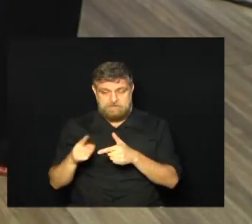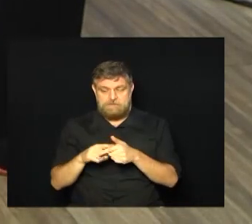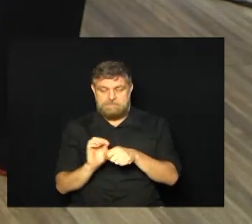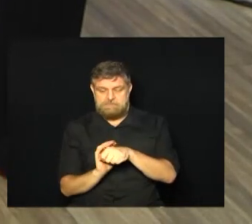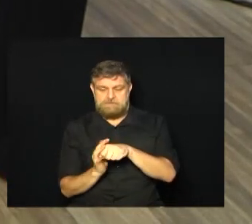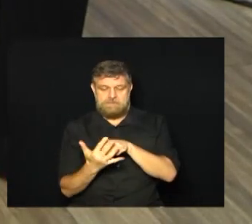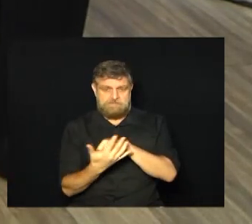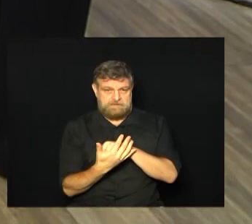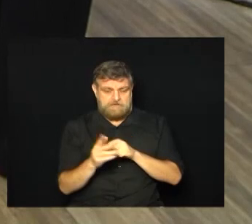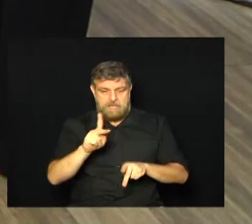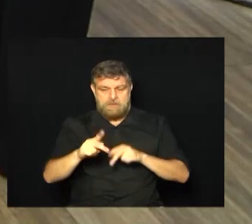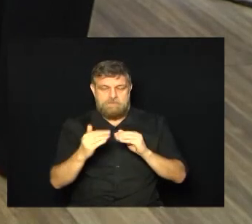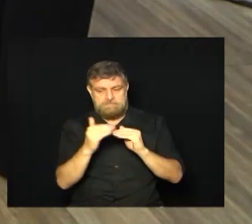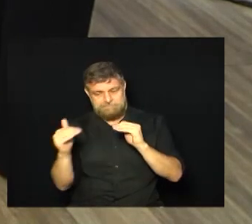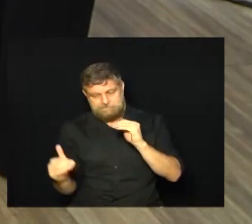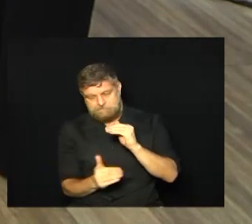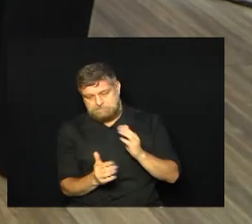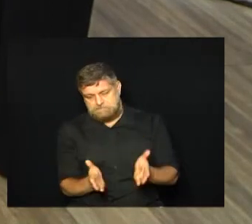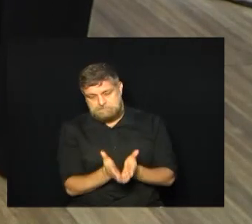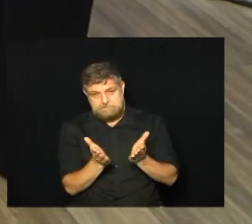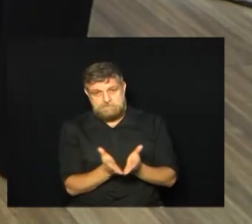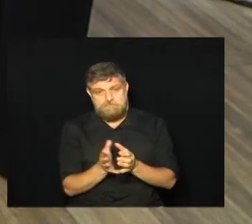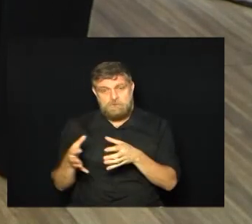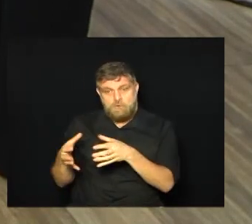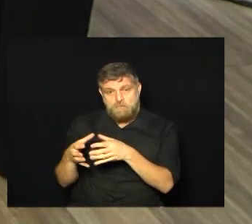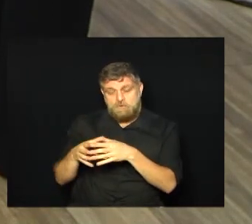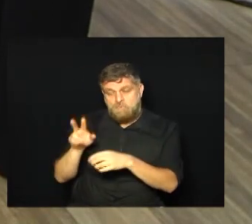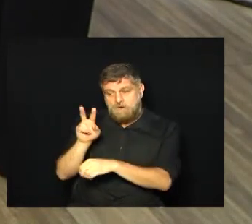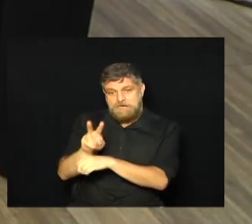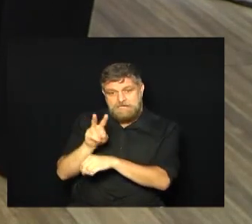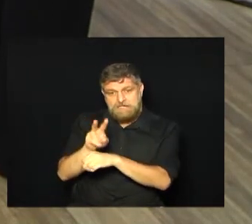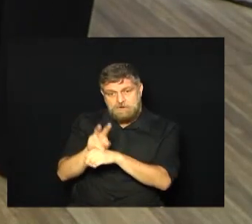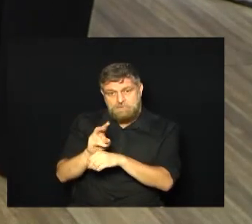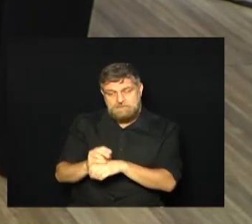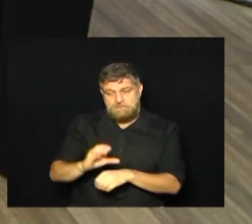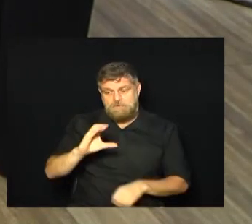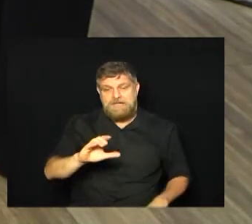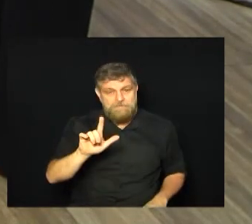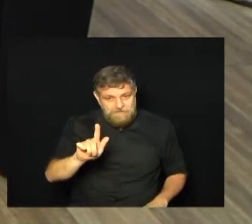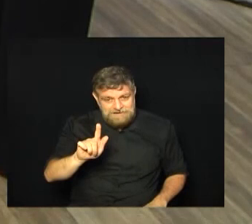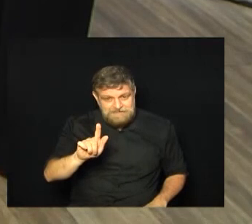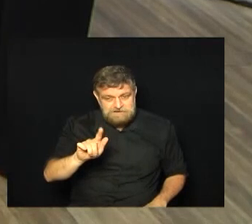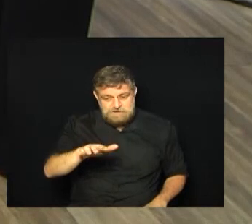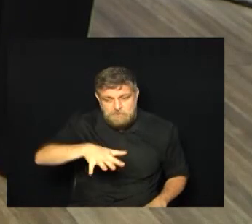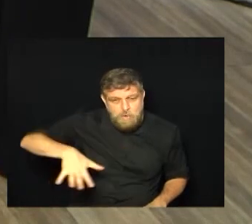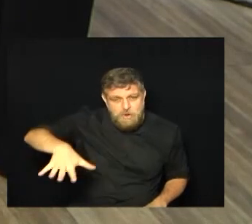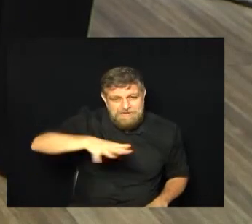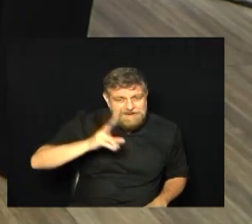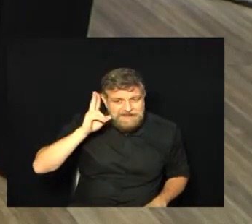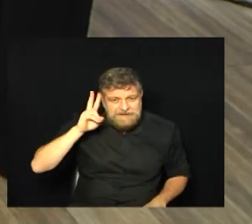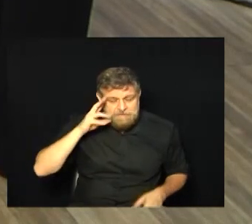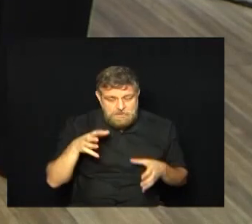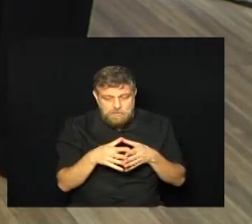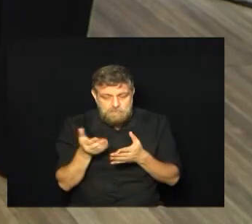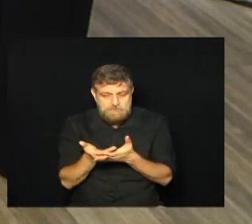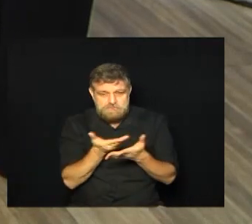de vulnerabilidade social, reunião da Frente Parlamentar em defesa do distrito do Campo Grande. A gente lembra, Mirna, a gente teve uma comissão especial de